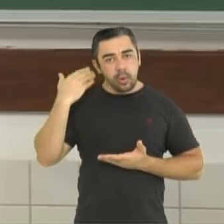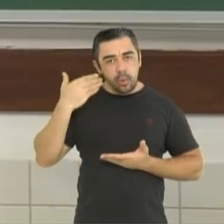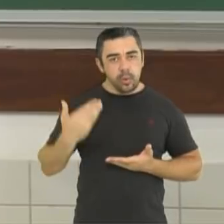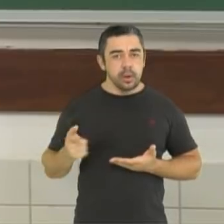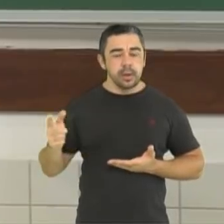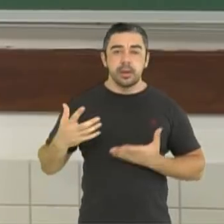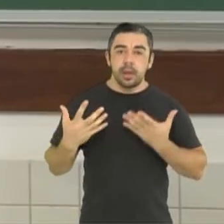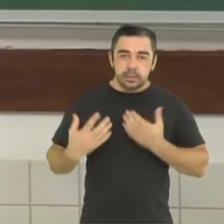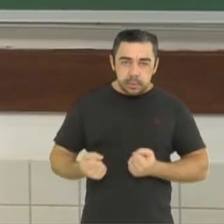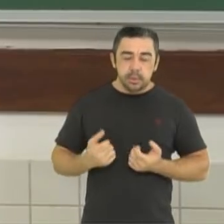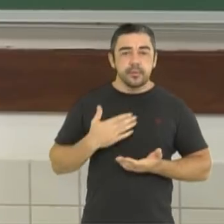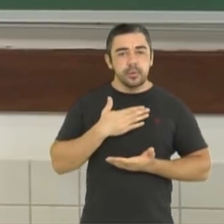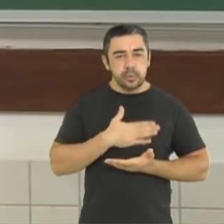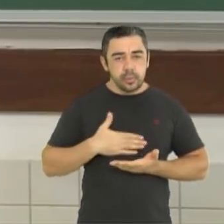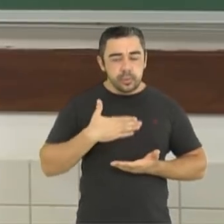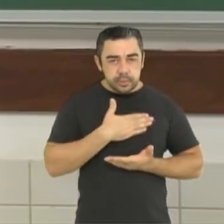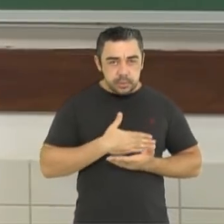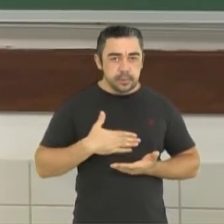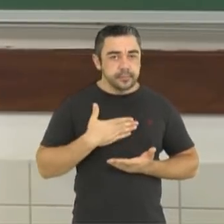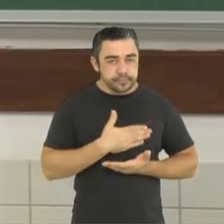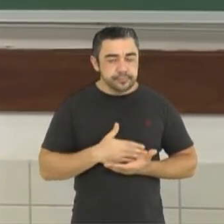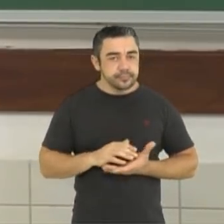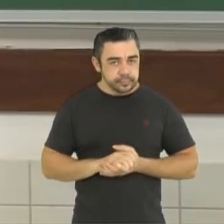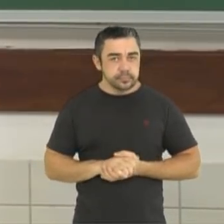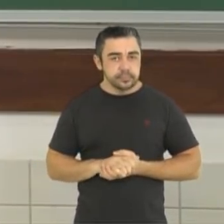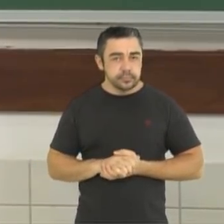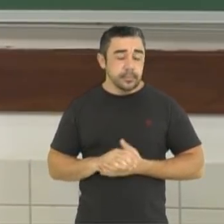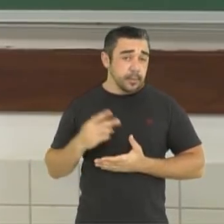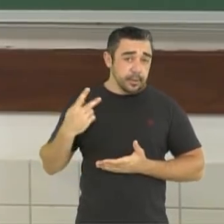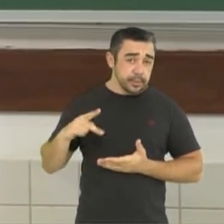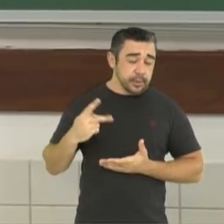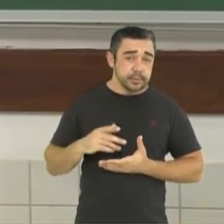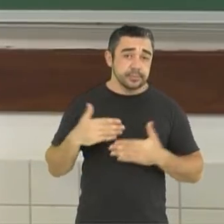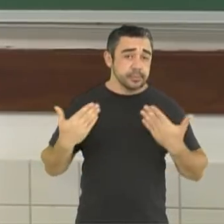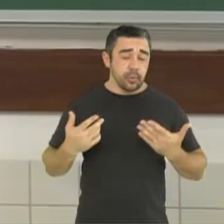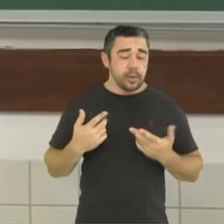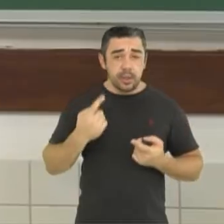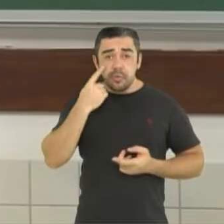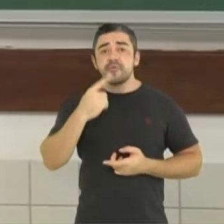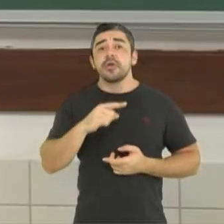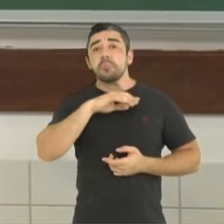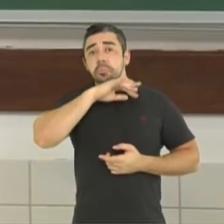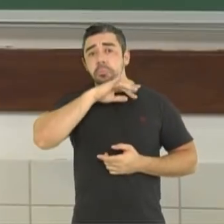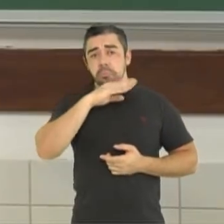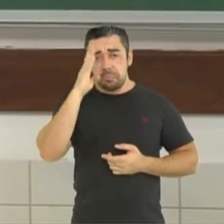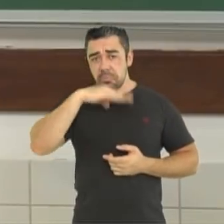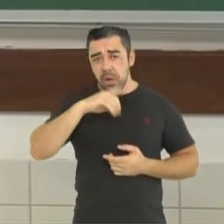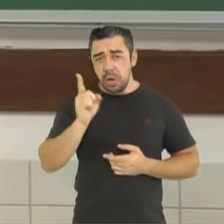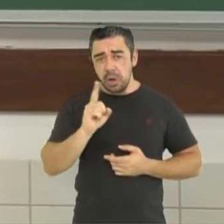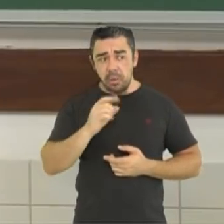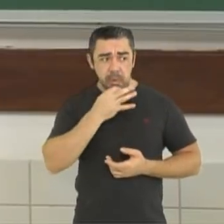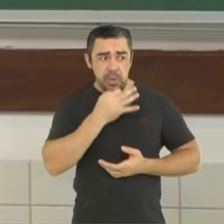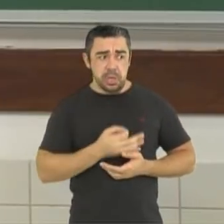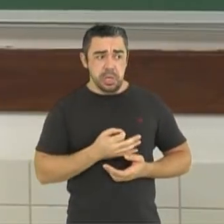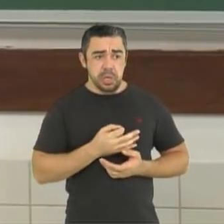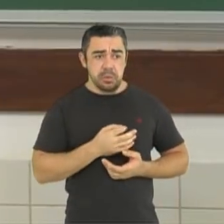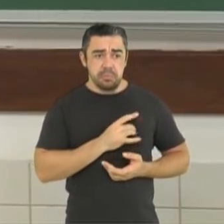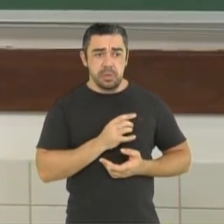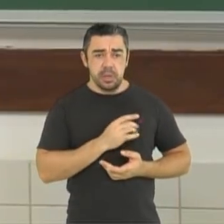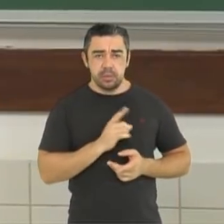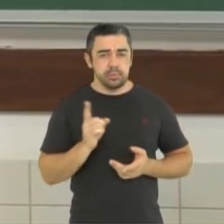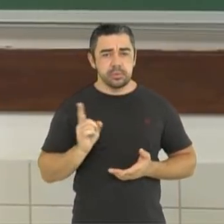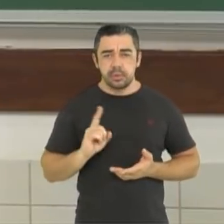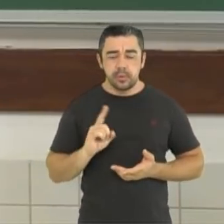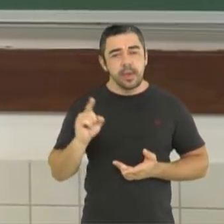sacrificado, né, para um Deus, isso era uma honra. Então eles não viam como algo horrível,